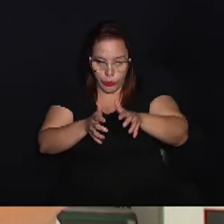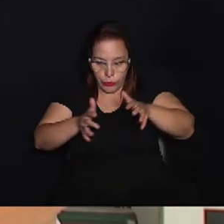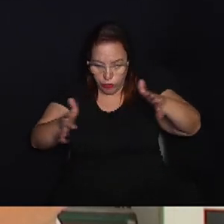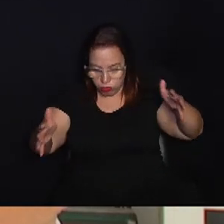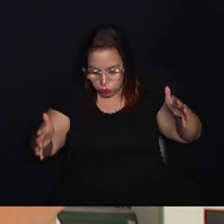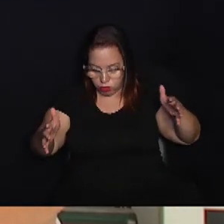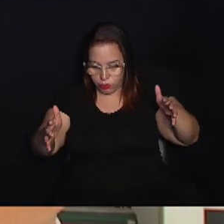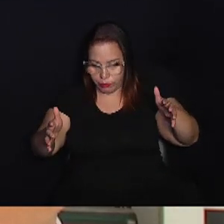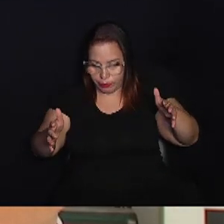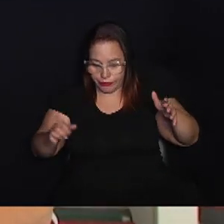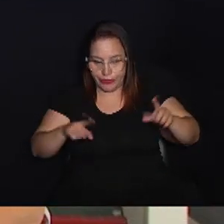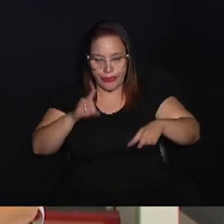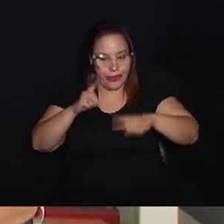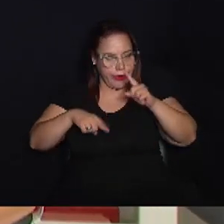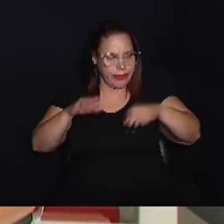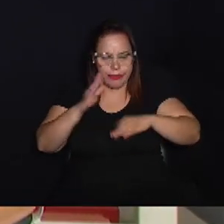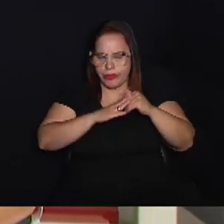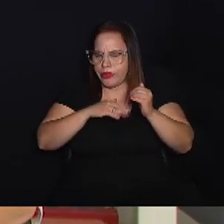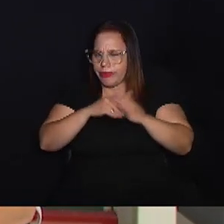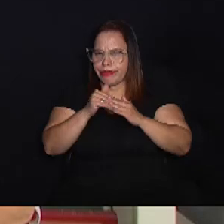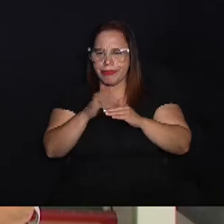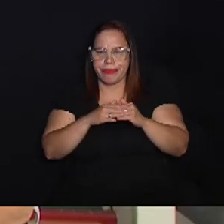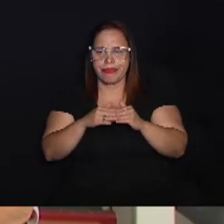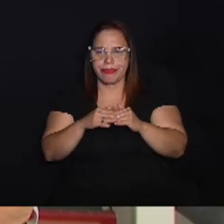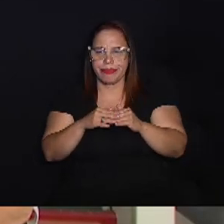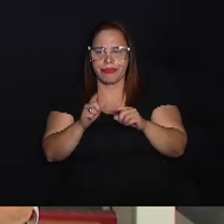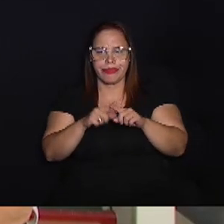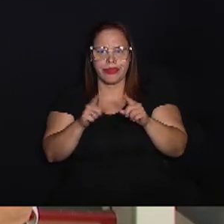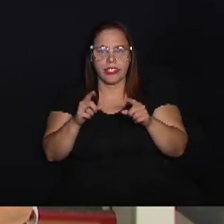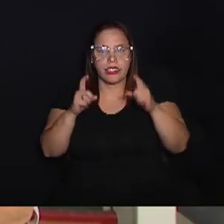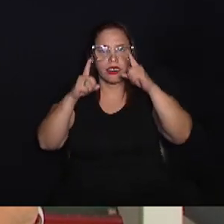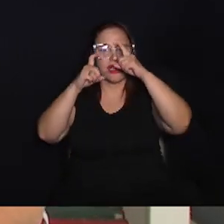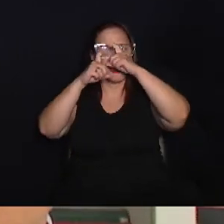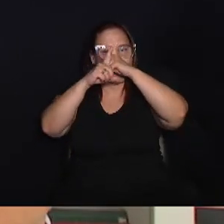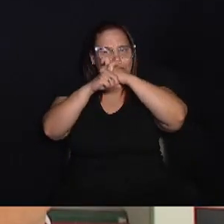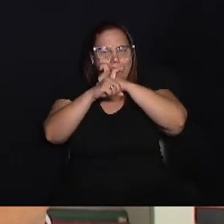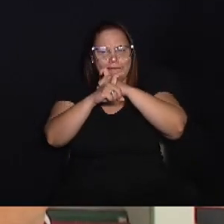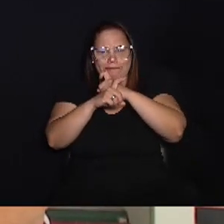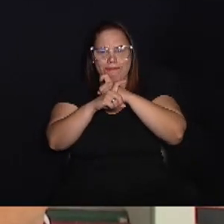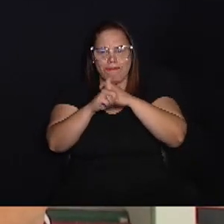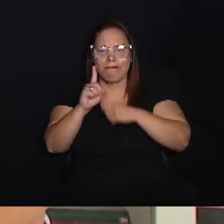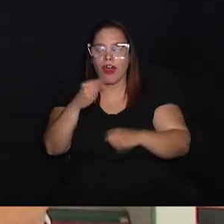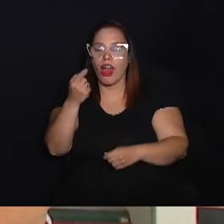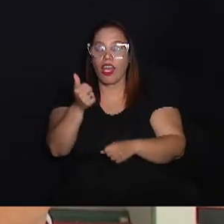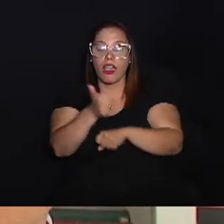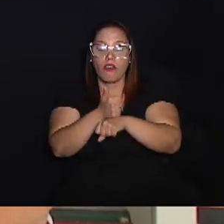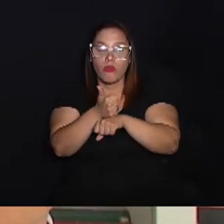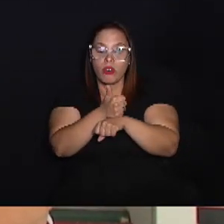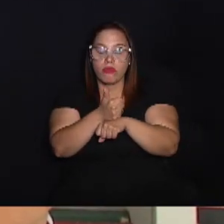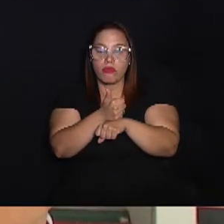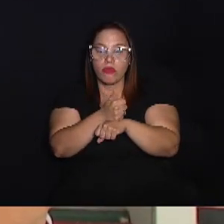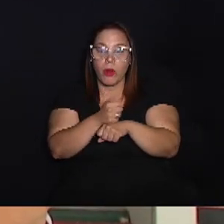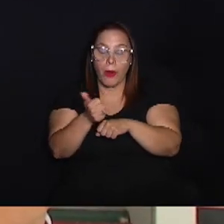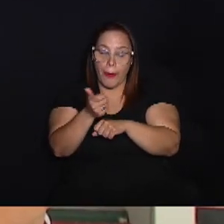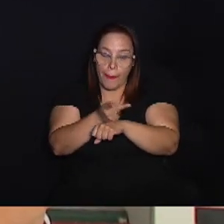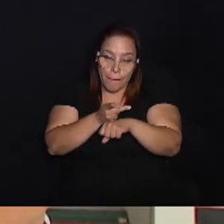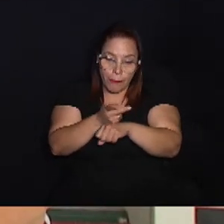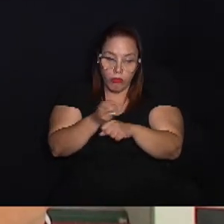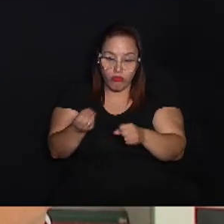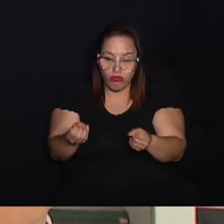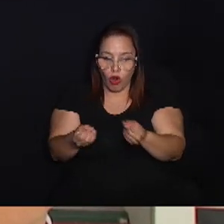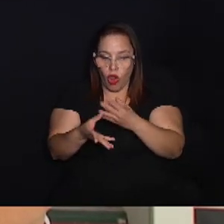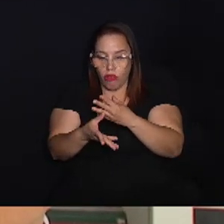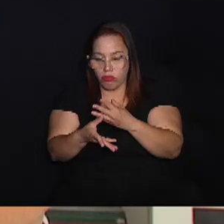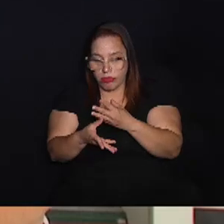disse, né, várias áreas, mas ele é desafiador. A gente tem que, além da formação, buscar novas